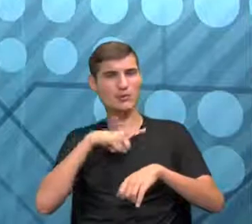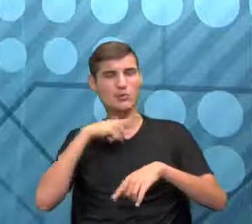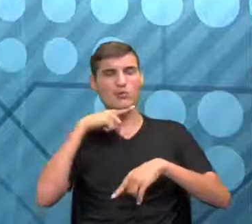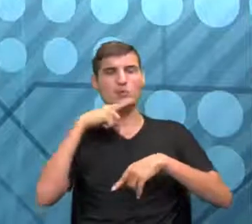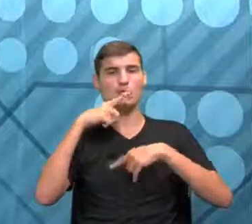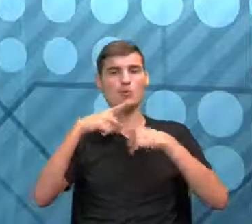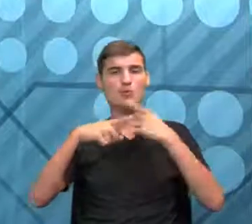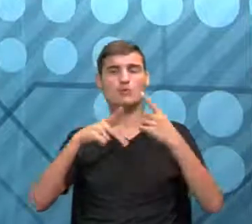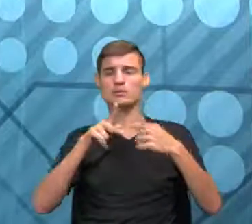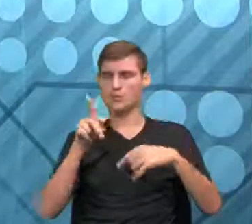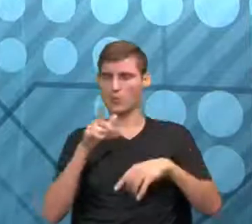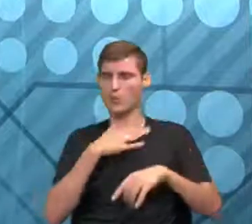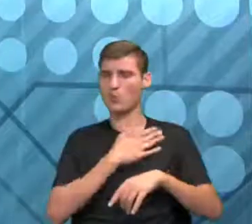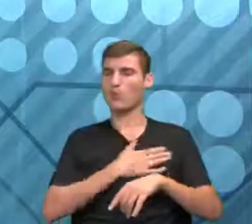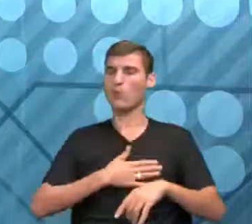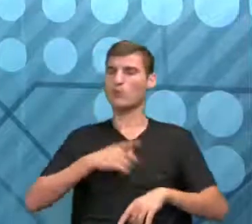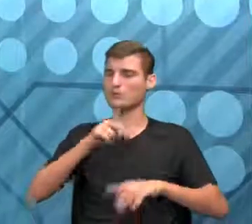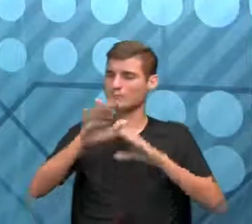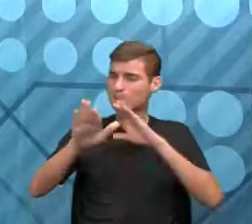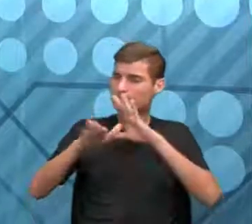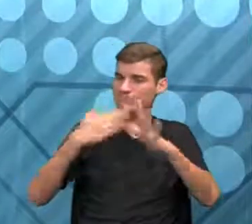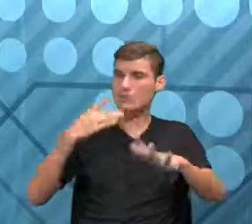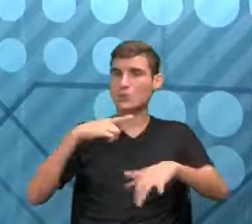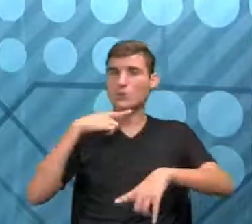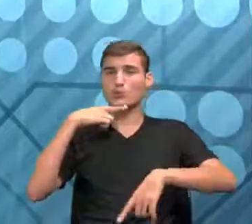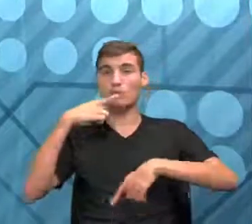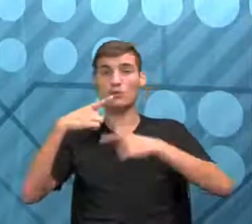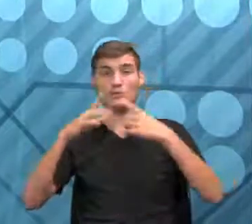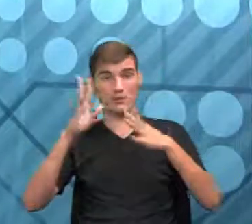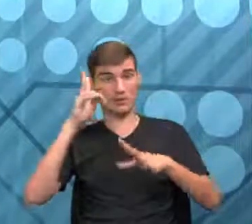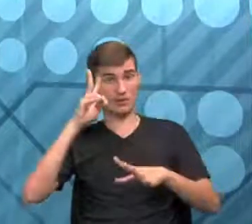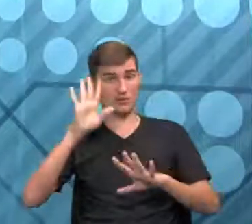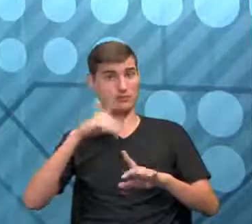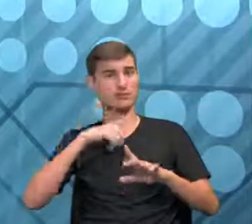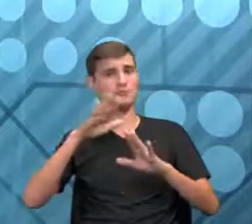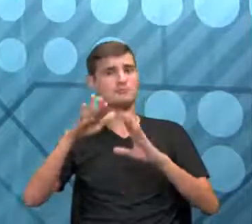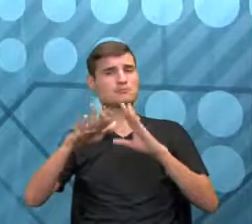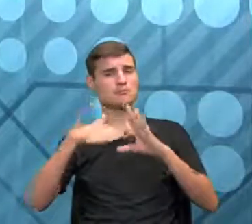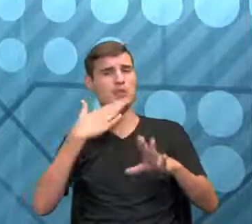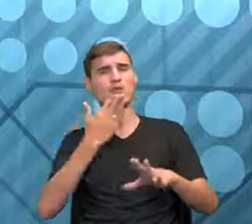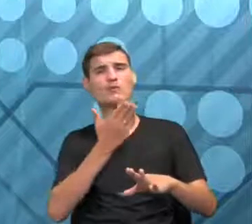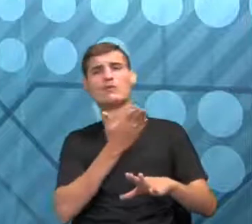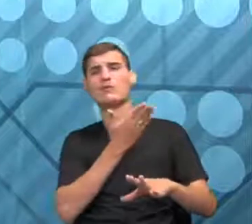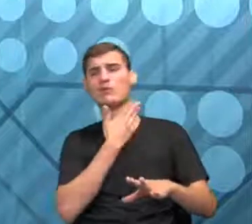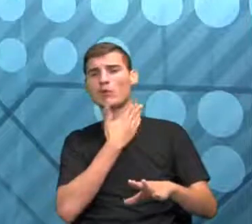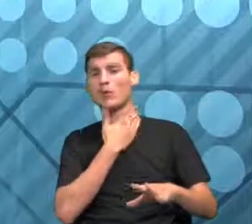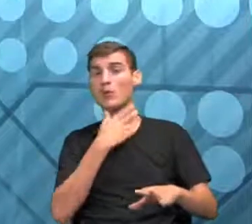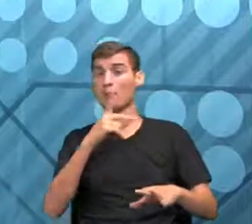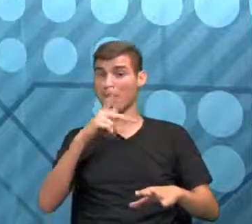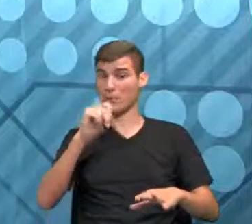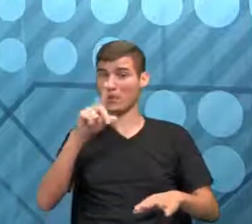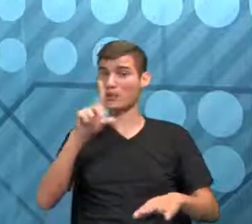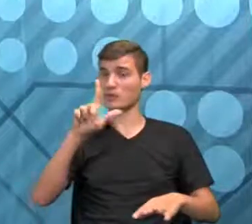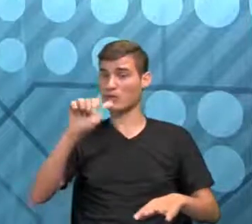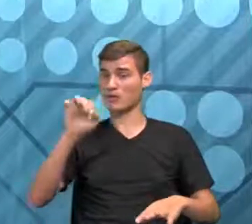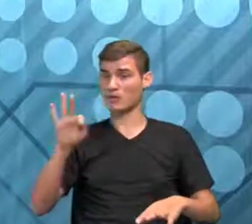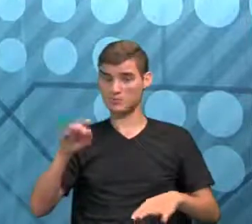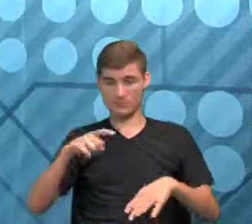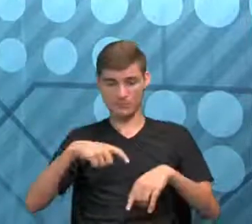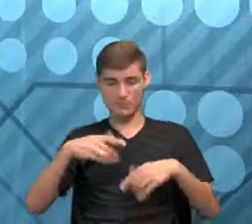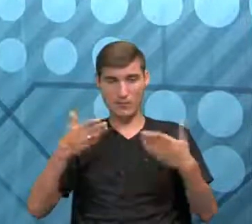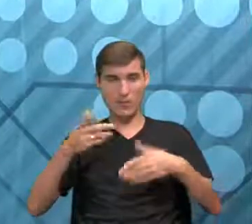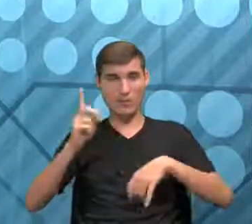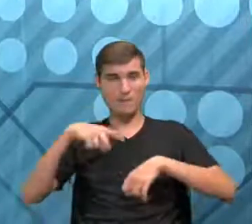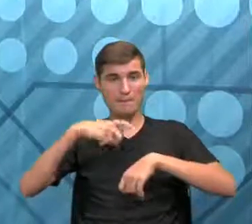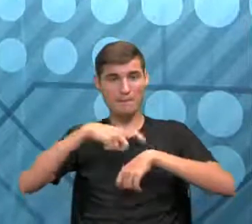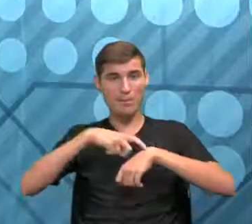dúvida. Eu gosto quando você manda dúvida. Lembrando, já teve gente que mandou dúvida no fórum, mandou dúvida no Padlet. Agora é o momento que você vai